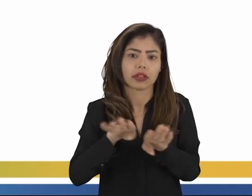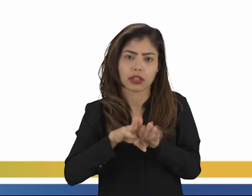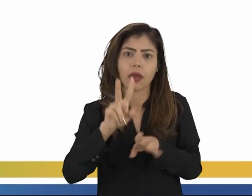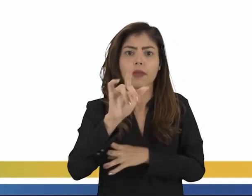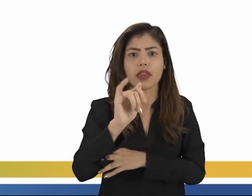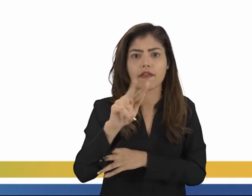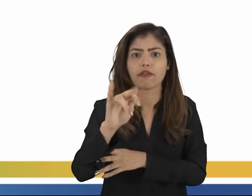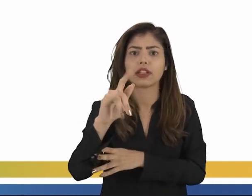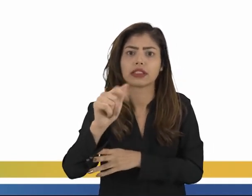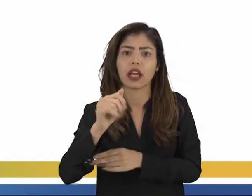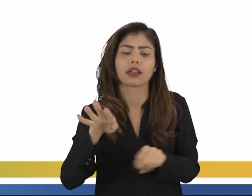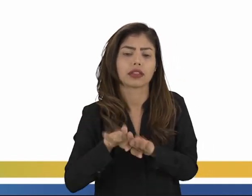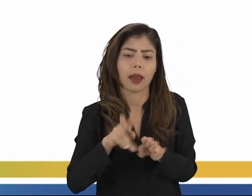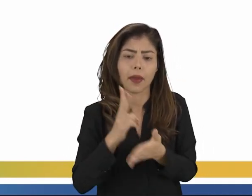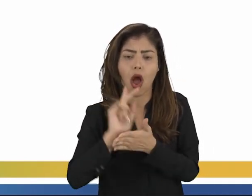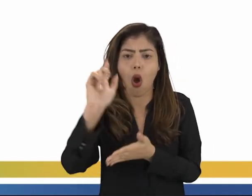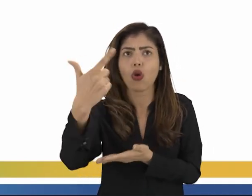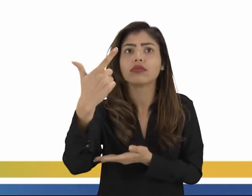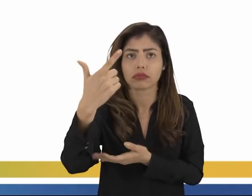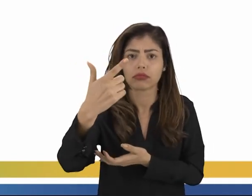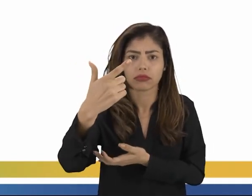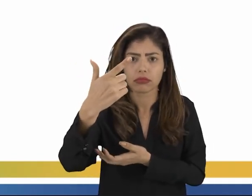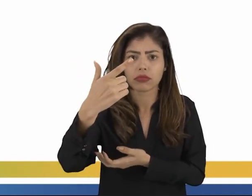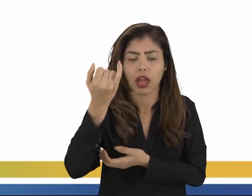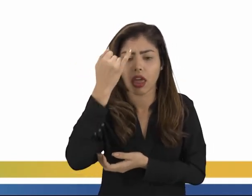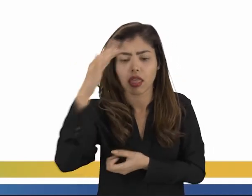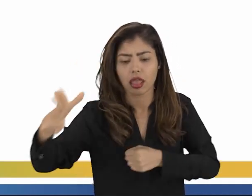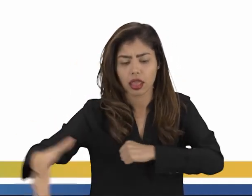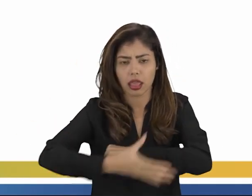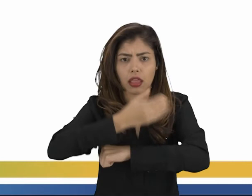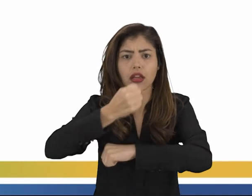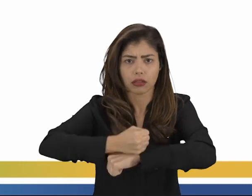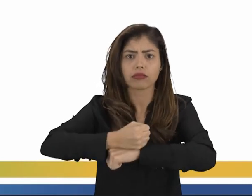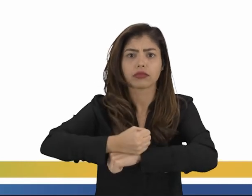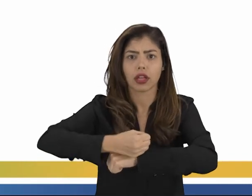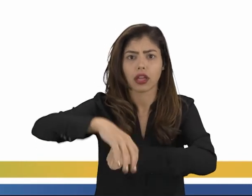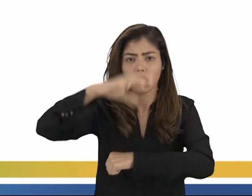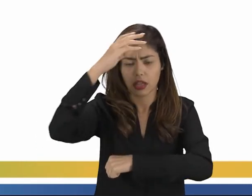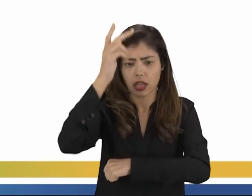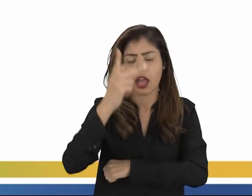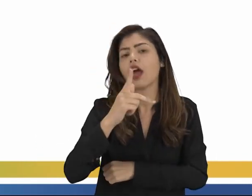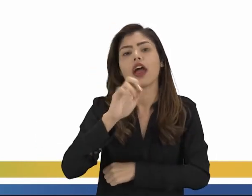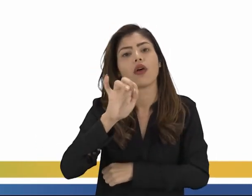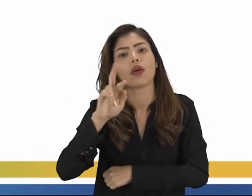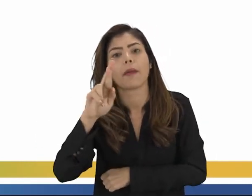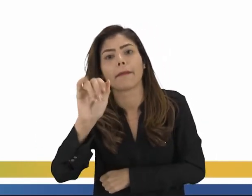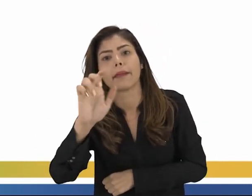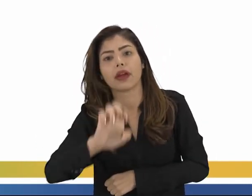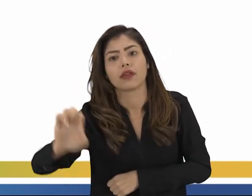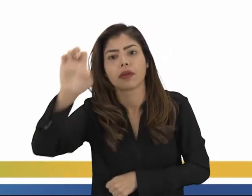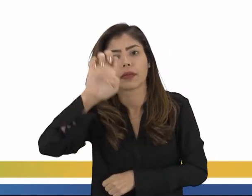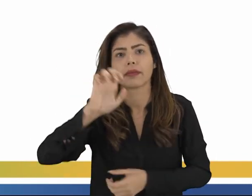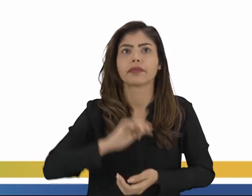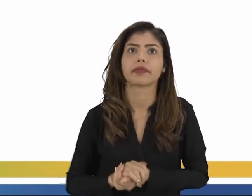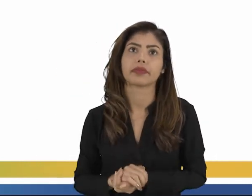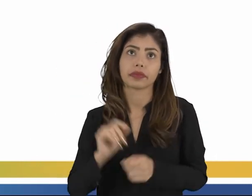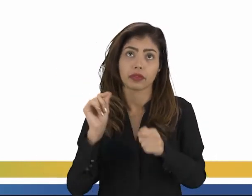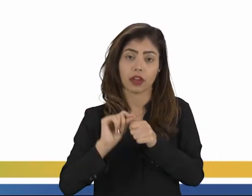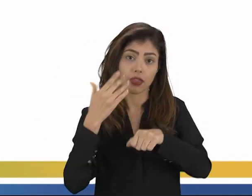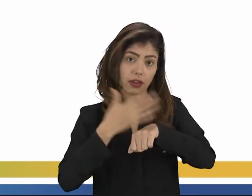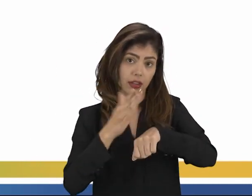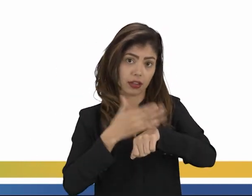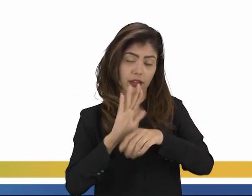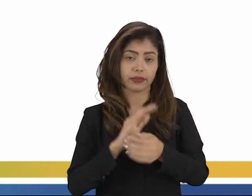vai ter uma influência para pressionar outras independências contra as coroas europeias. Tá bom, galerinha? Vamos lá para o